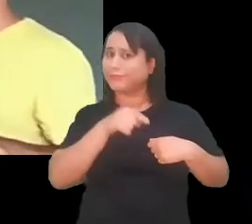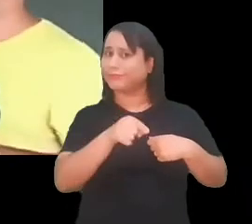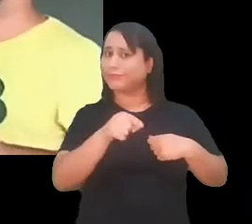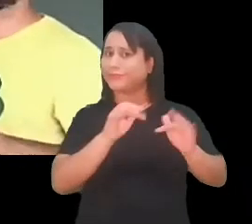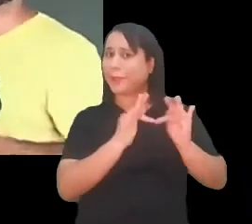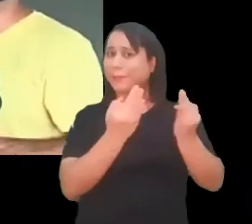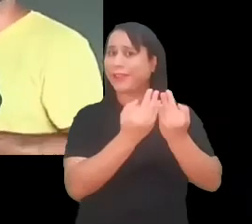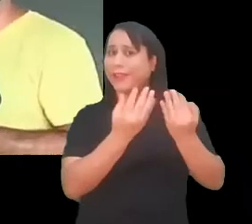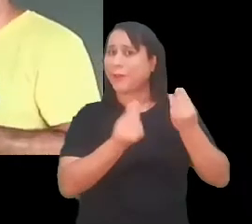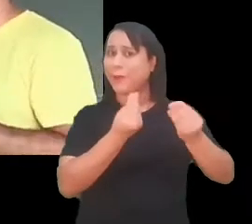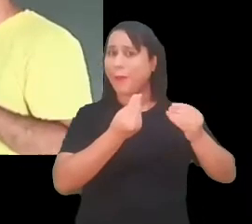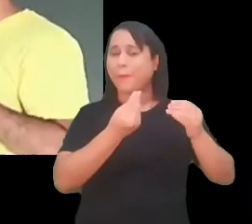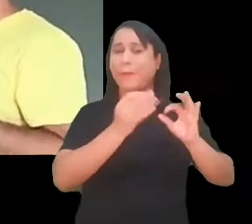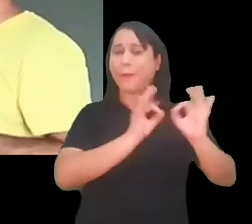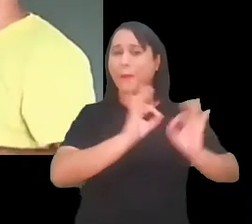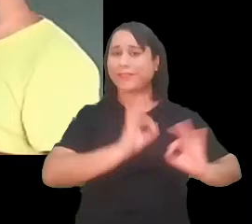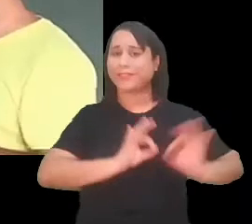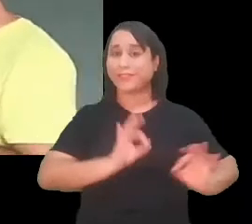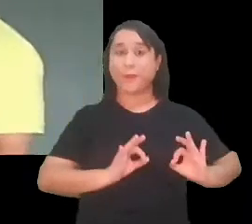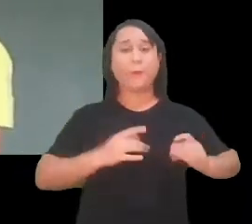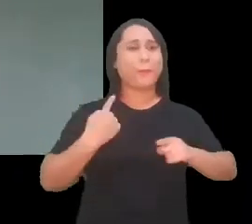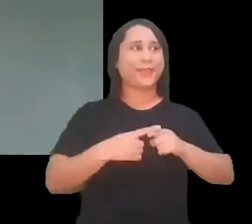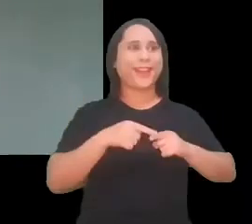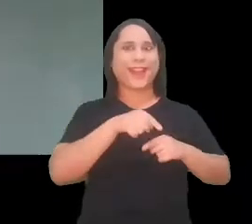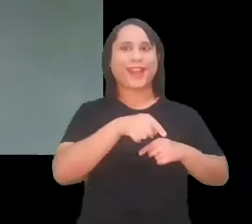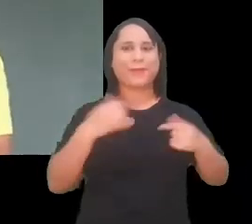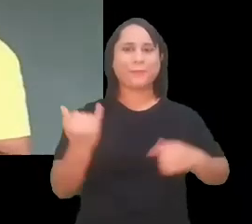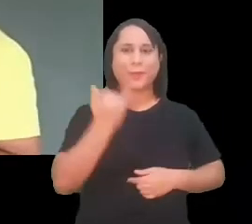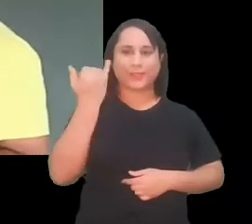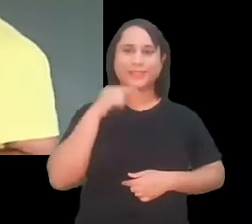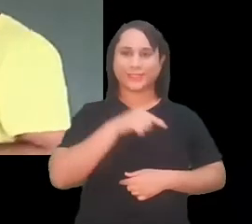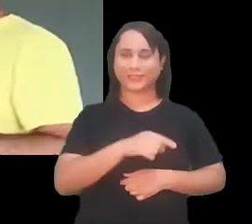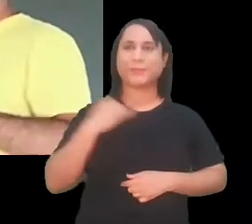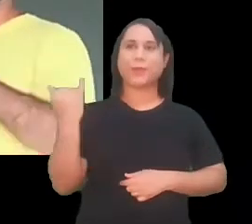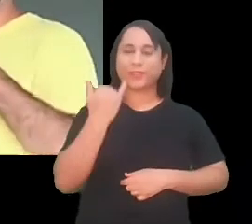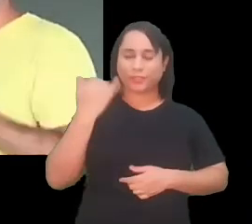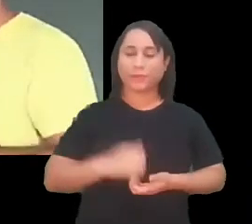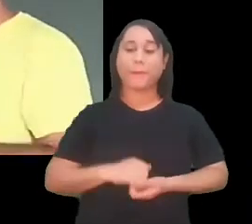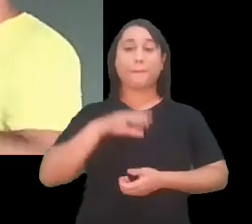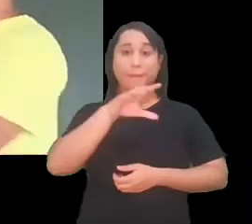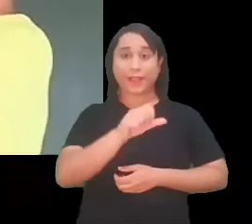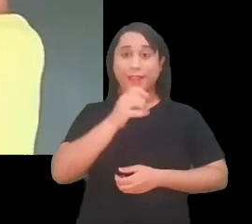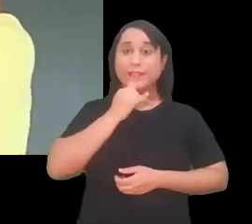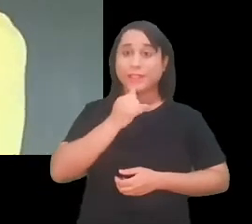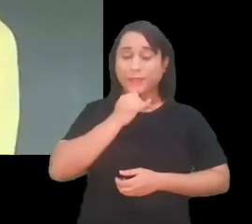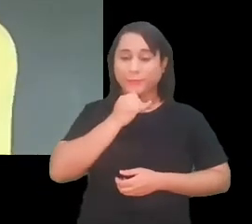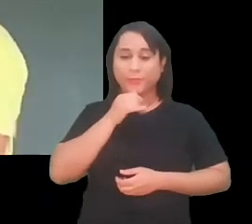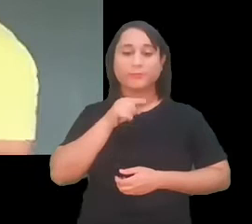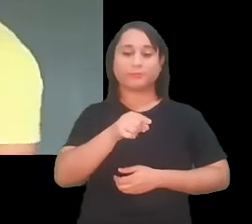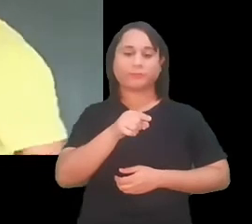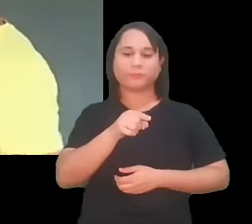aqui, fazia tempo que eles não apareciam na nossa aula. Você já vai entender o porquê da importância aqui desse heredograma. Vamos pegar um exemplo de uma